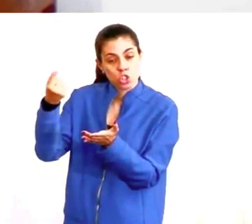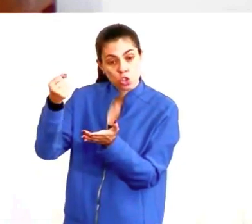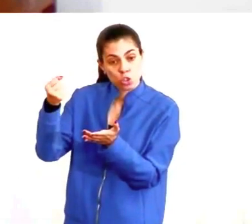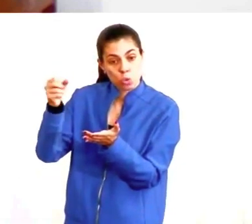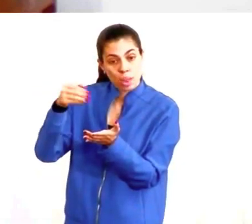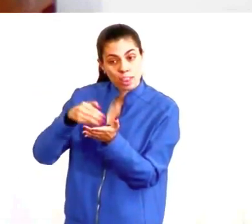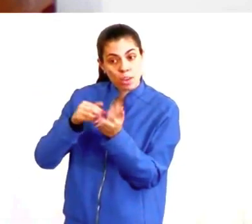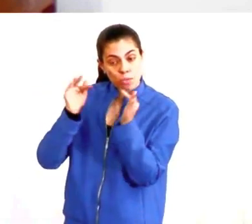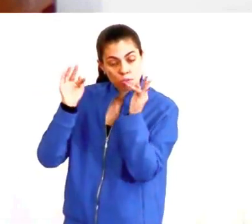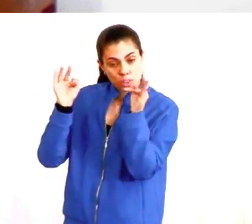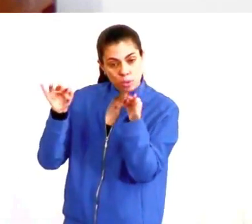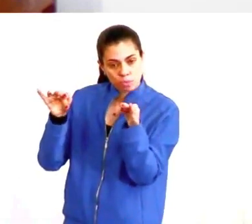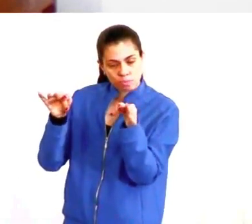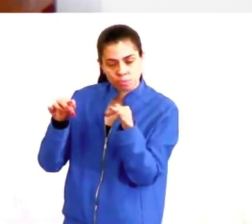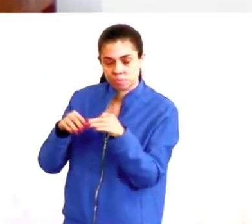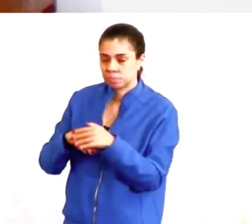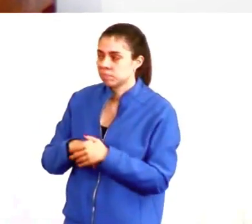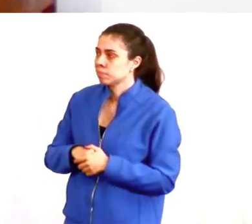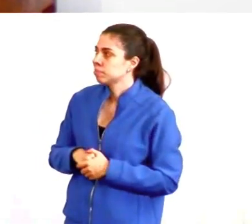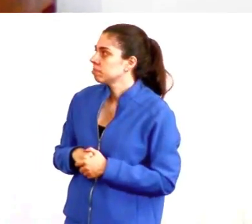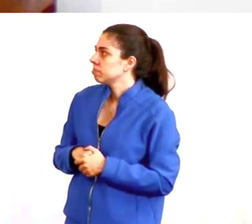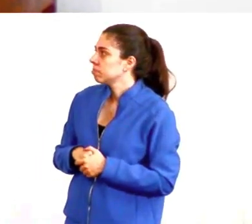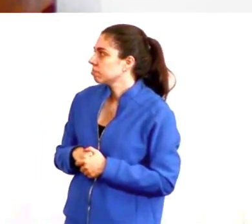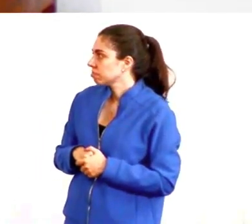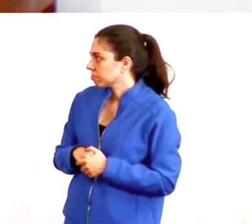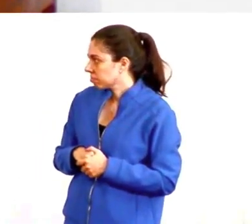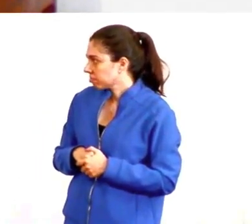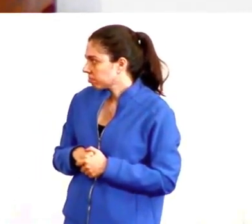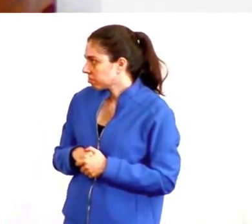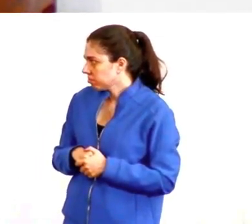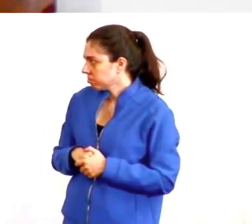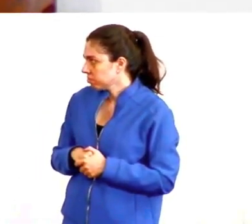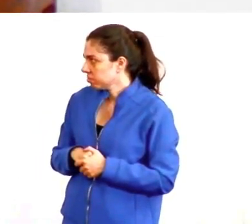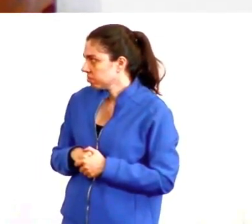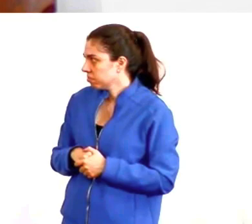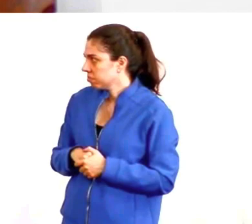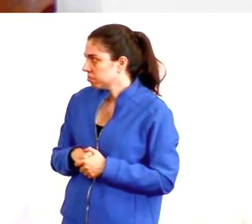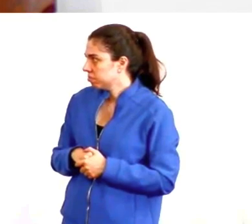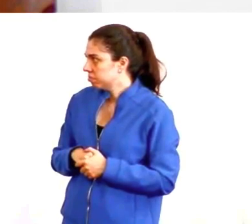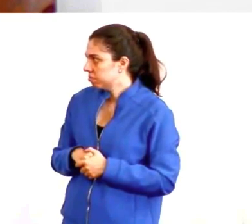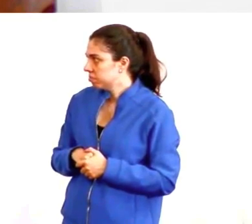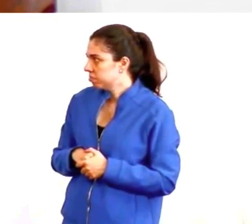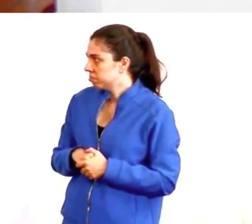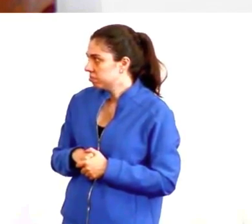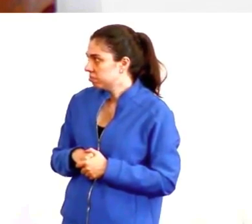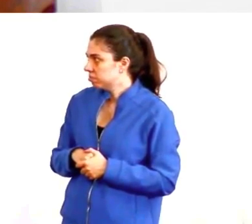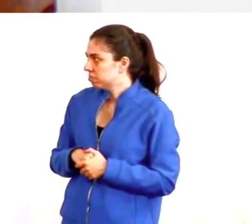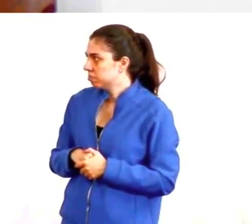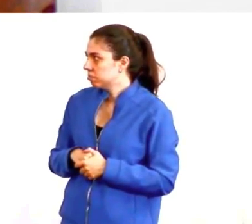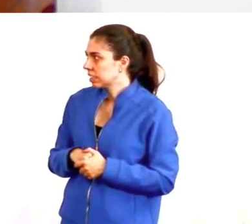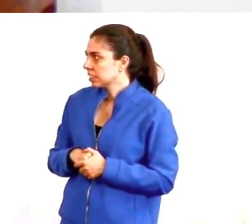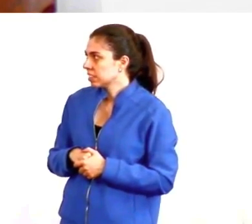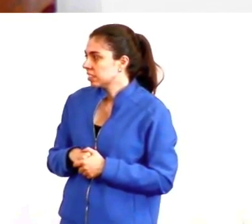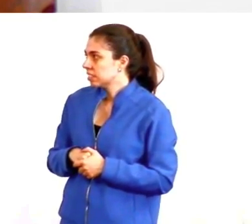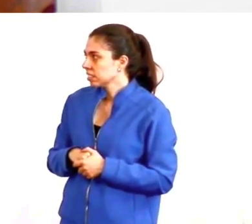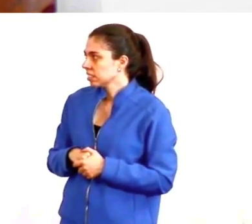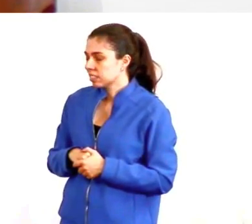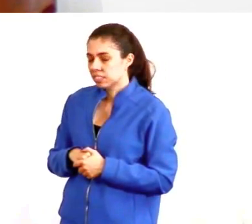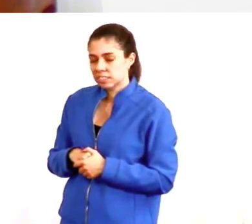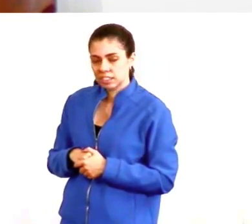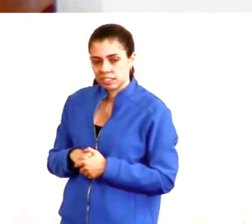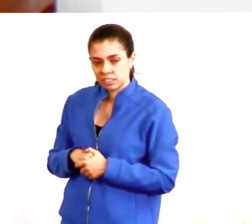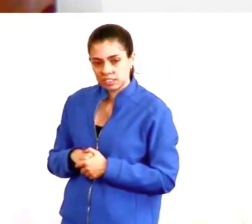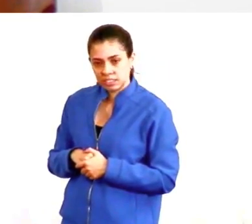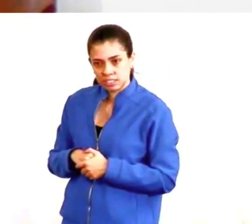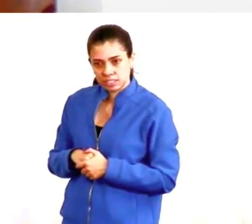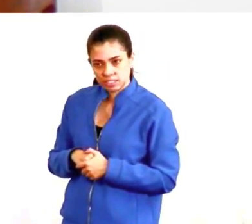para nós, meus queridos irmãos? Vejam comigo. Coisas simples, mas importantíssimas. Estes versículos